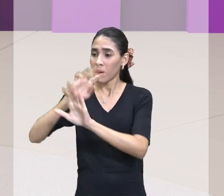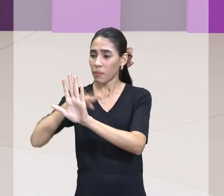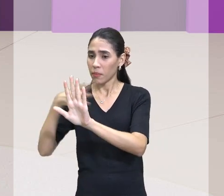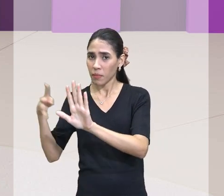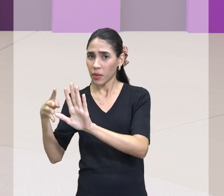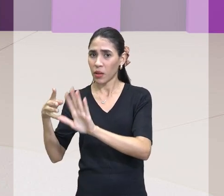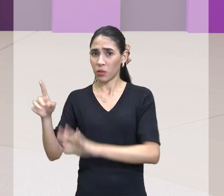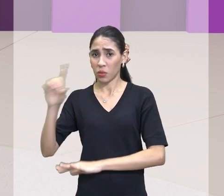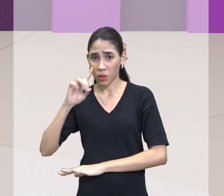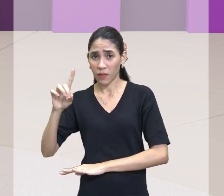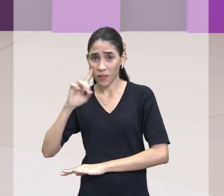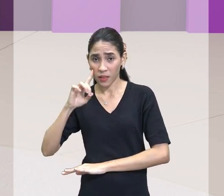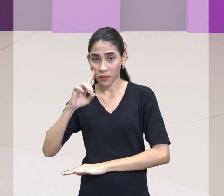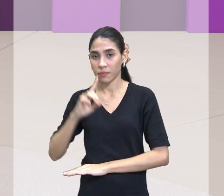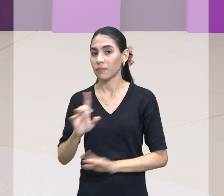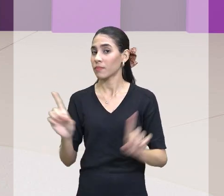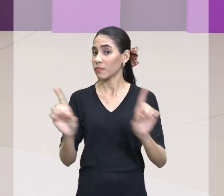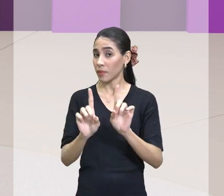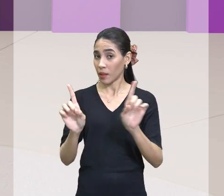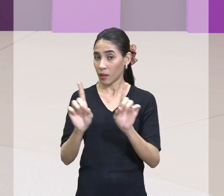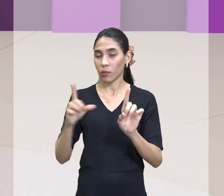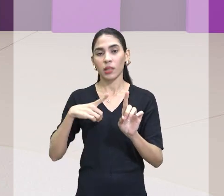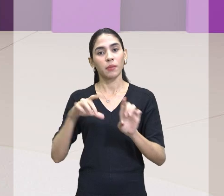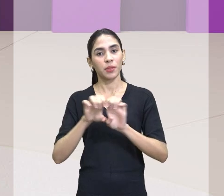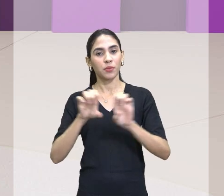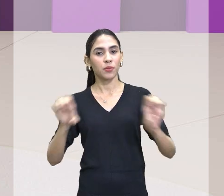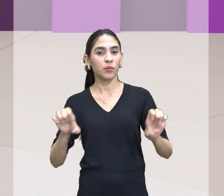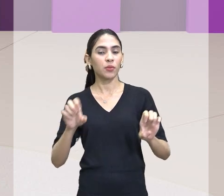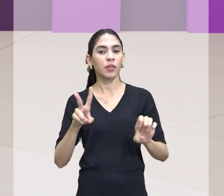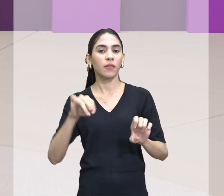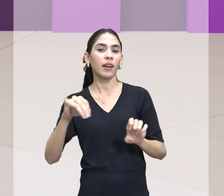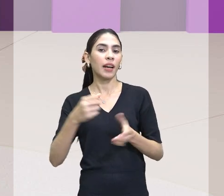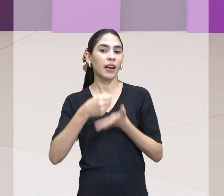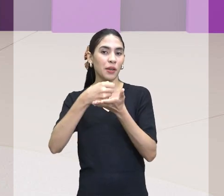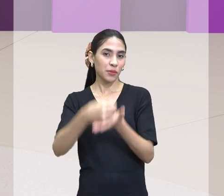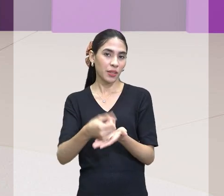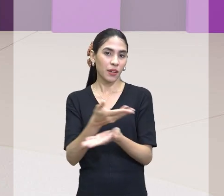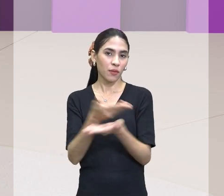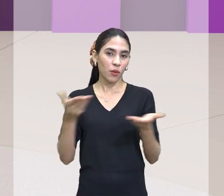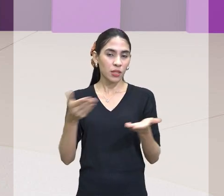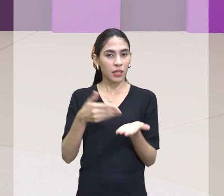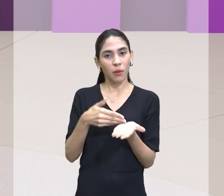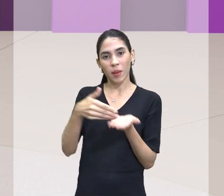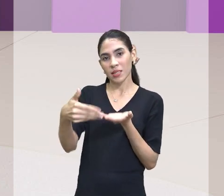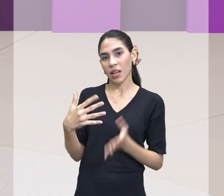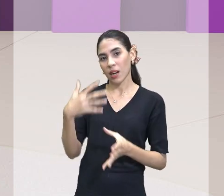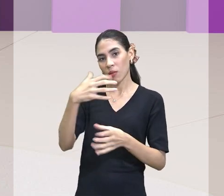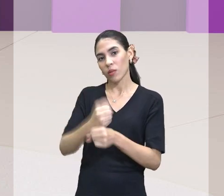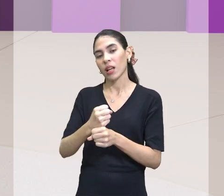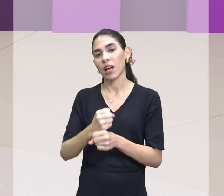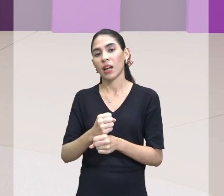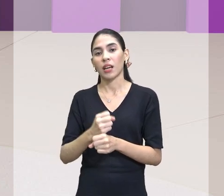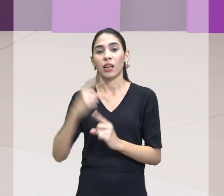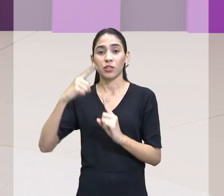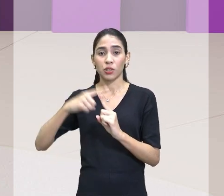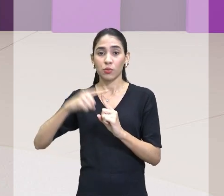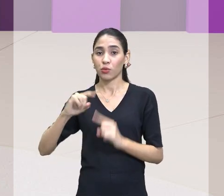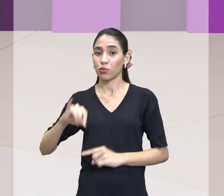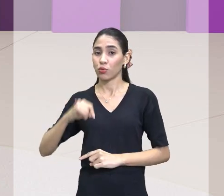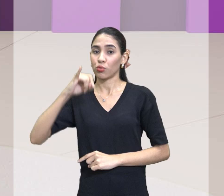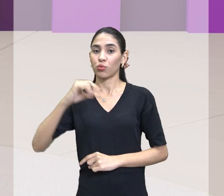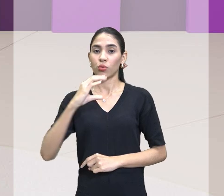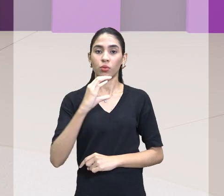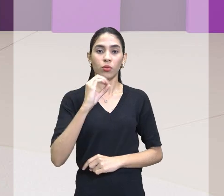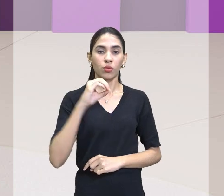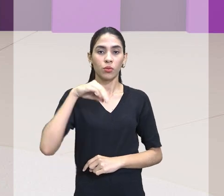não. Nós temos aqui uma expressão que vai lhe ajudar aí para calcular esse tipo de juros, tá? Os juros